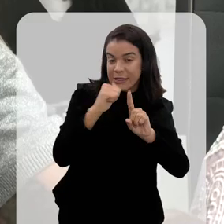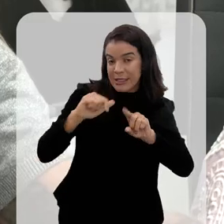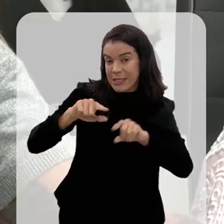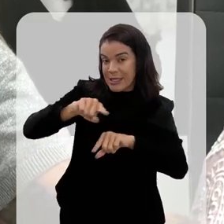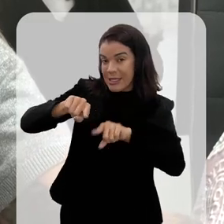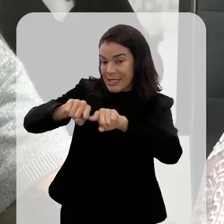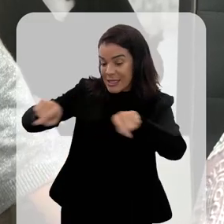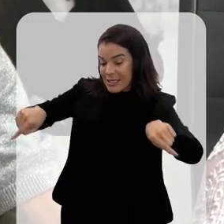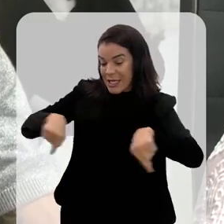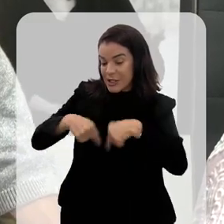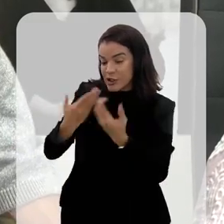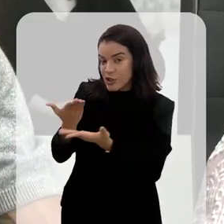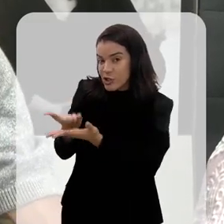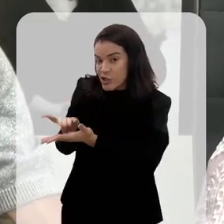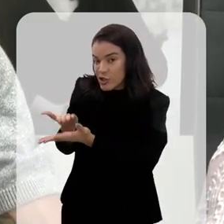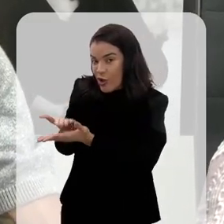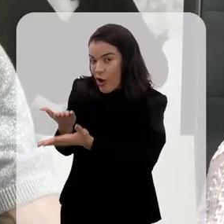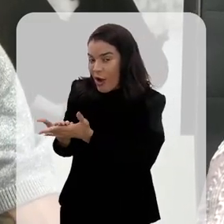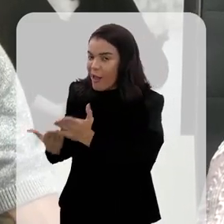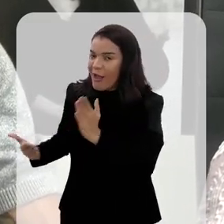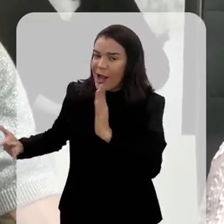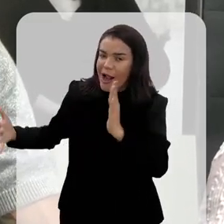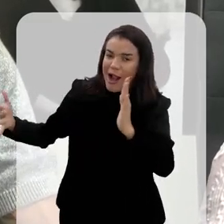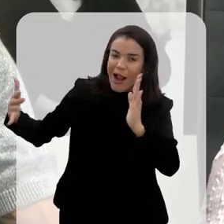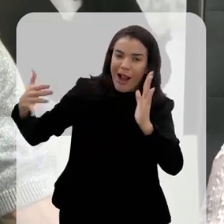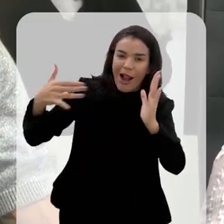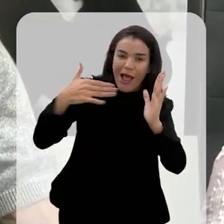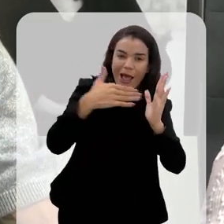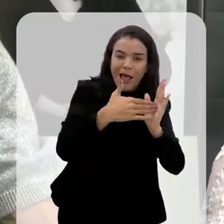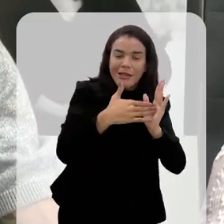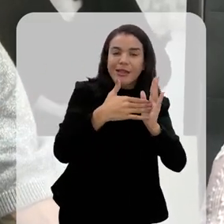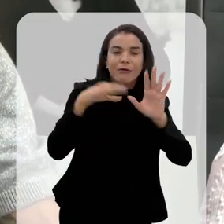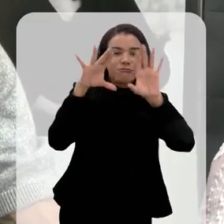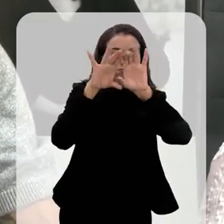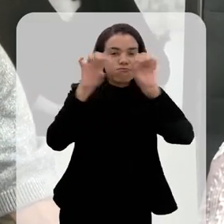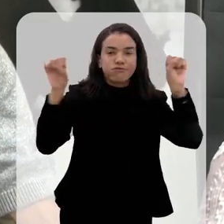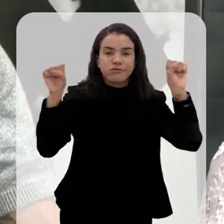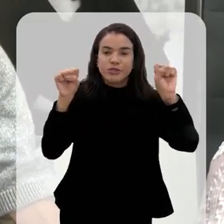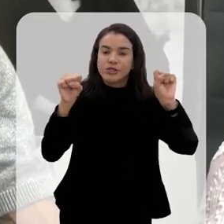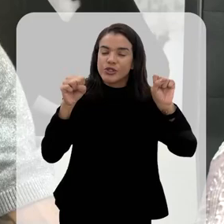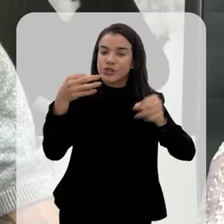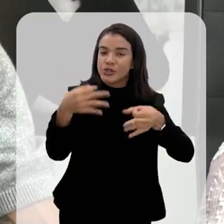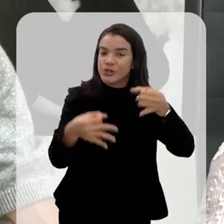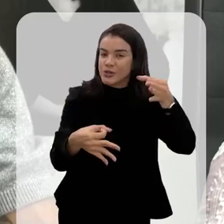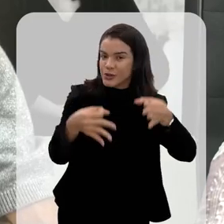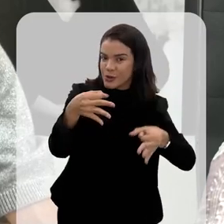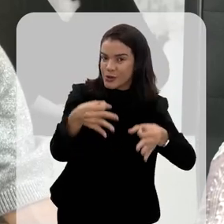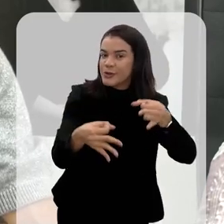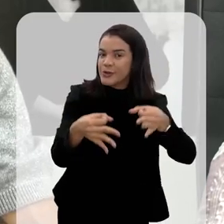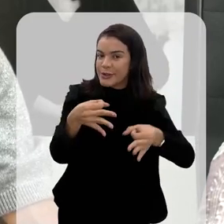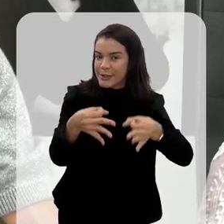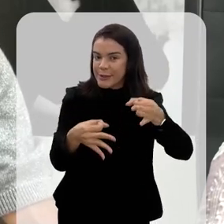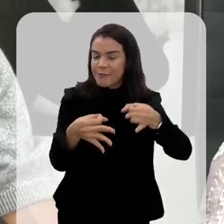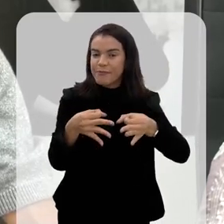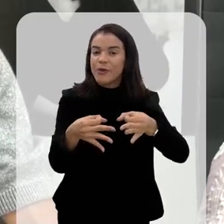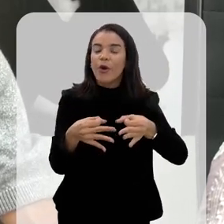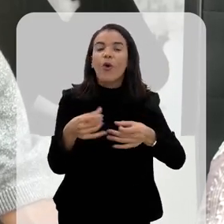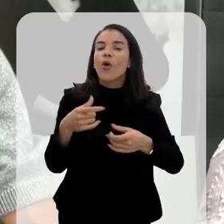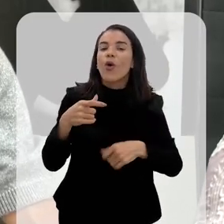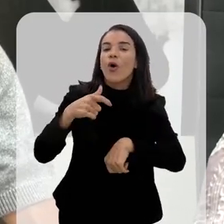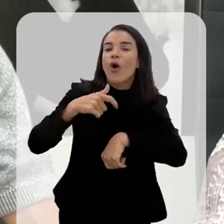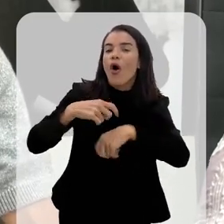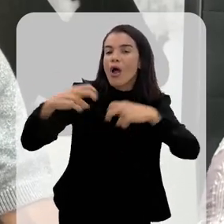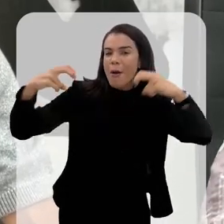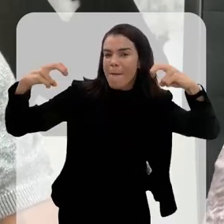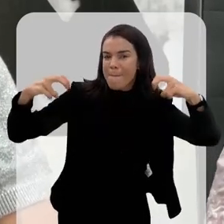a escola até o Tribunal de Justiça, o Tribunal do Júri, que é onde você